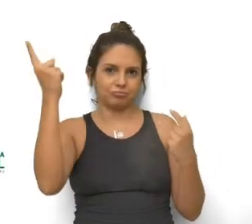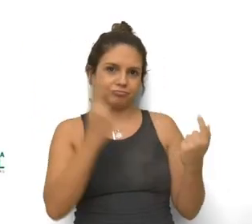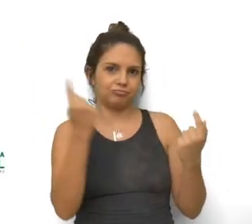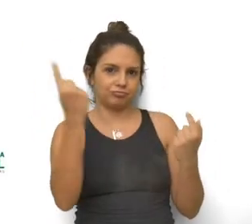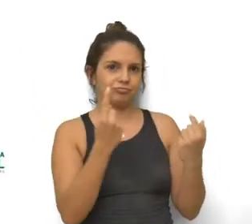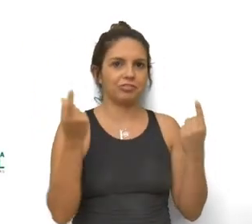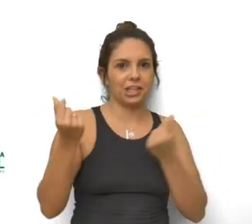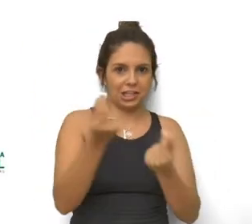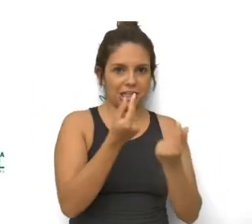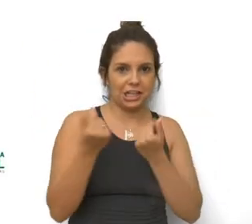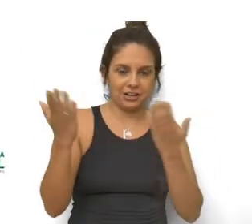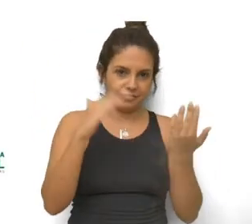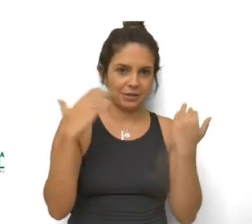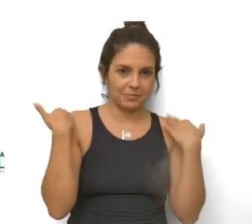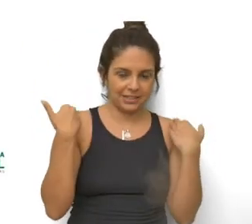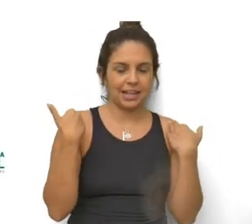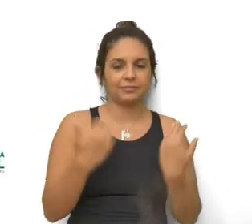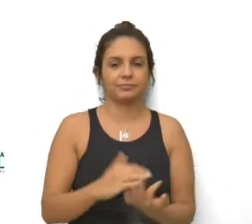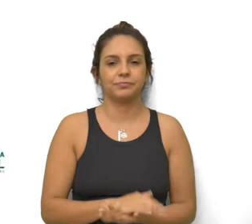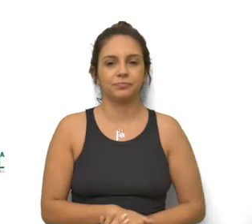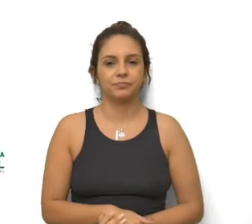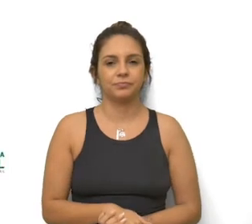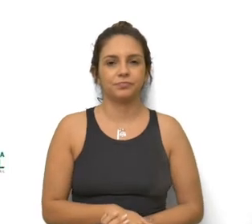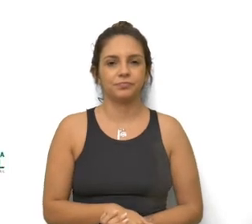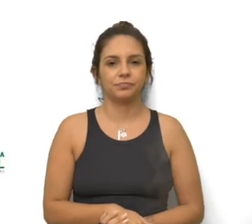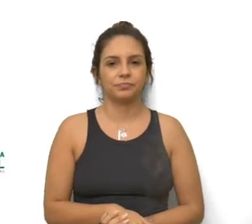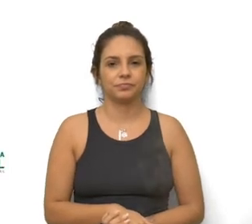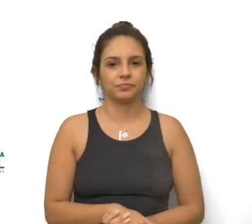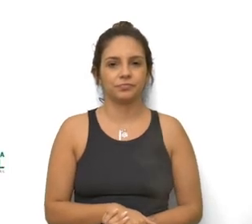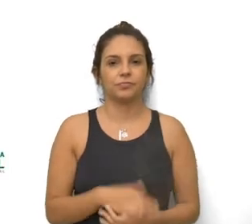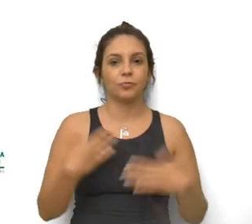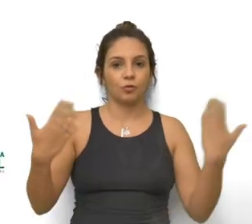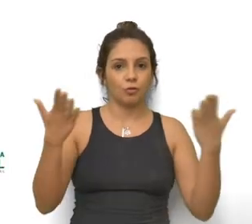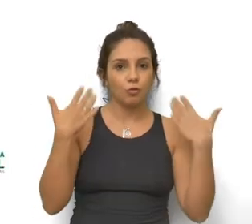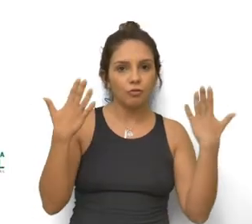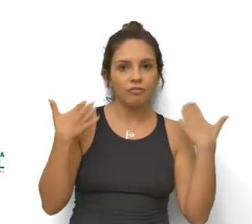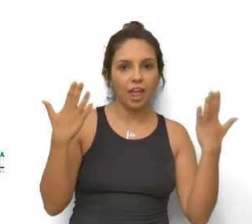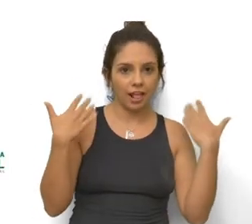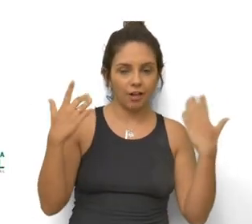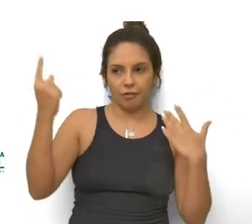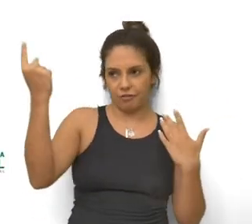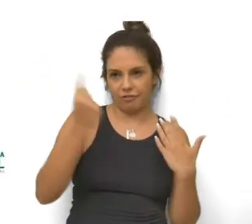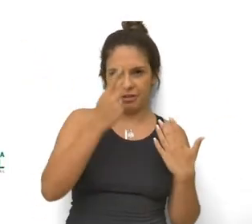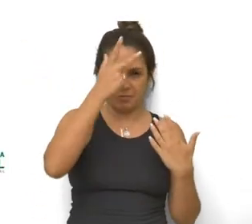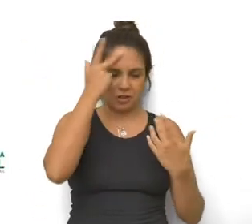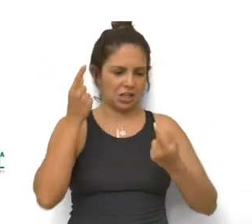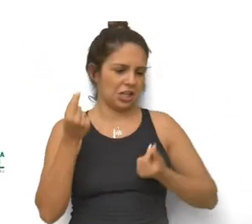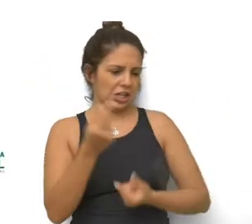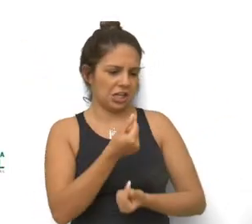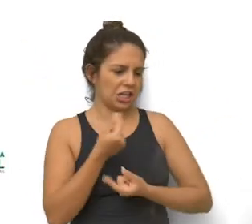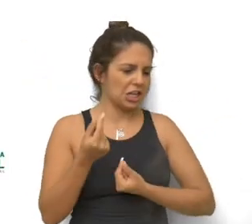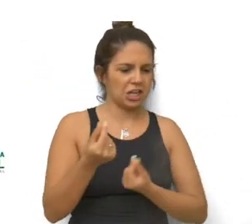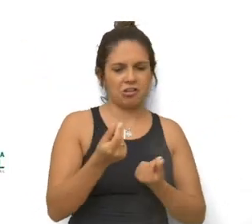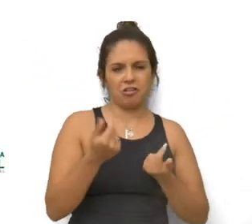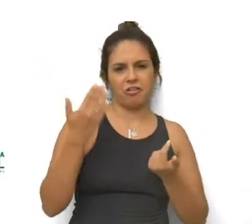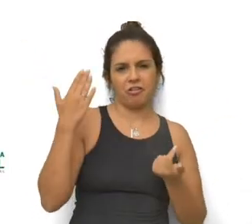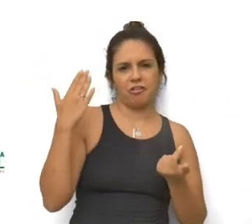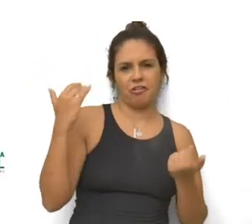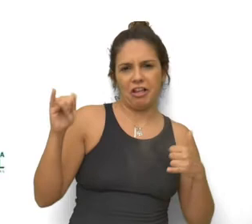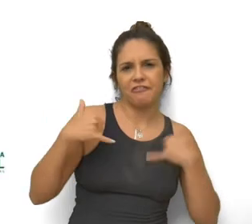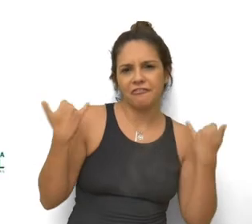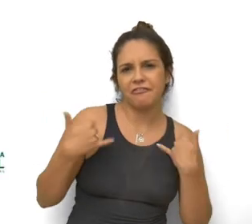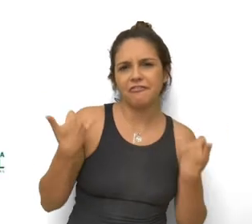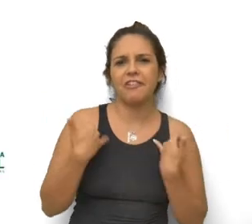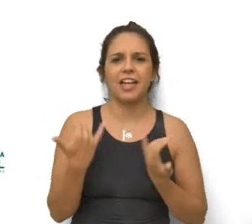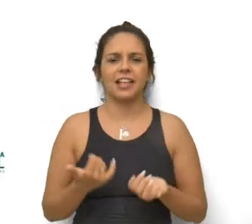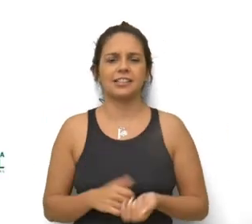ainda nos anos 50 e 60. No verão, tinha aquela revoada de granfinos cariocas, festeiros